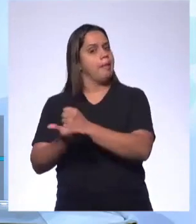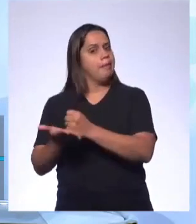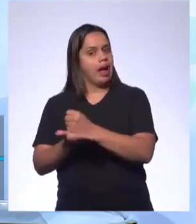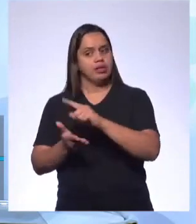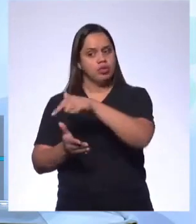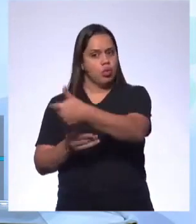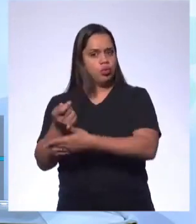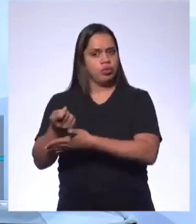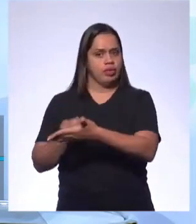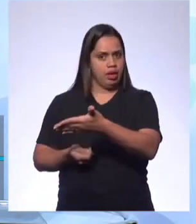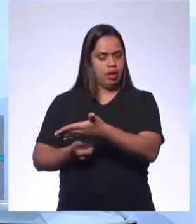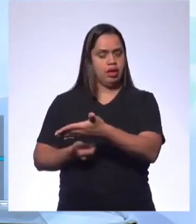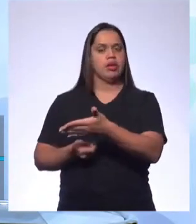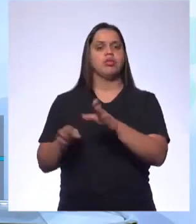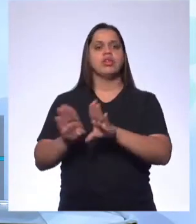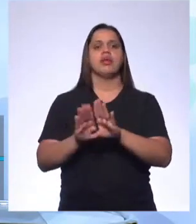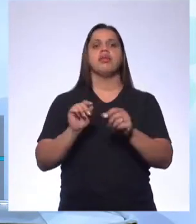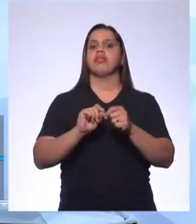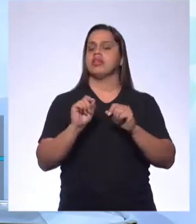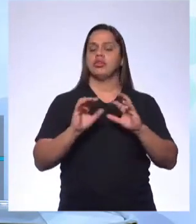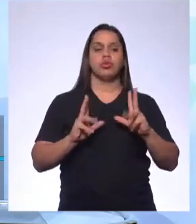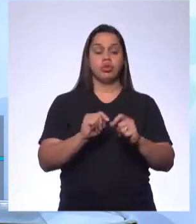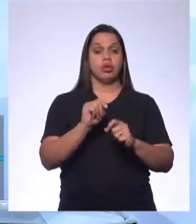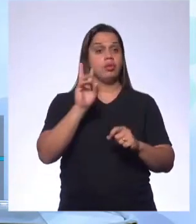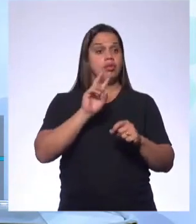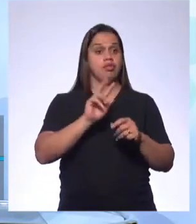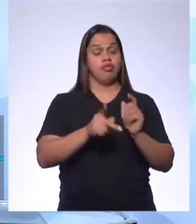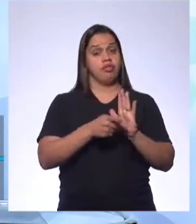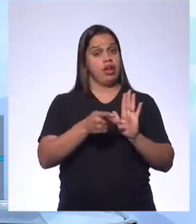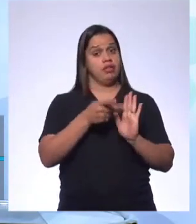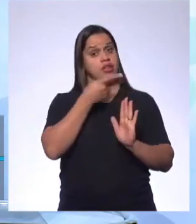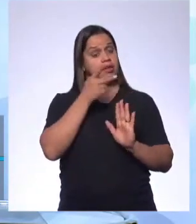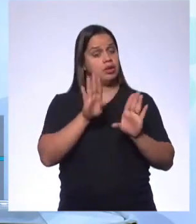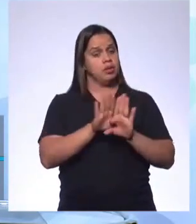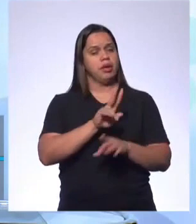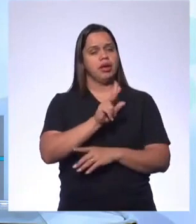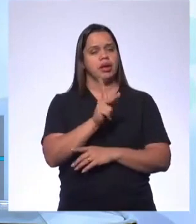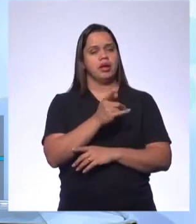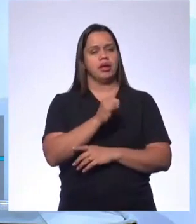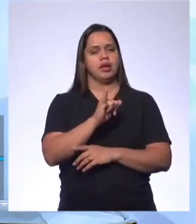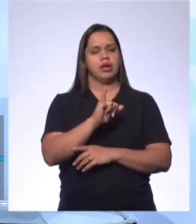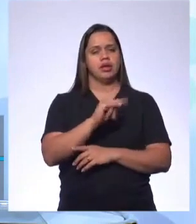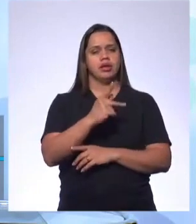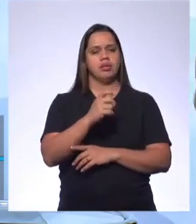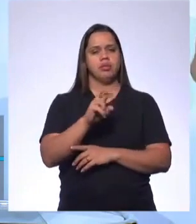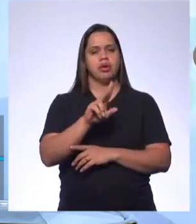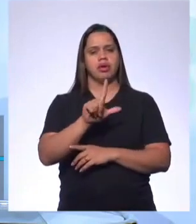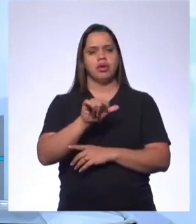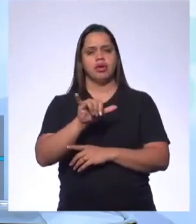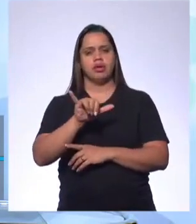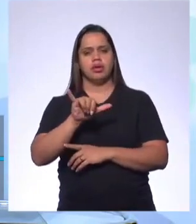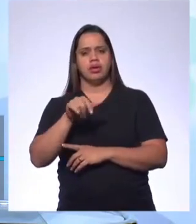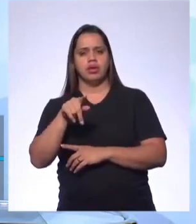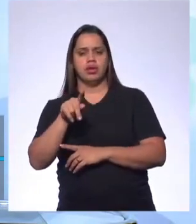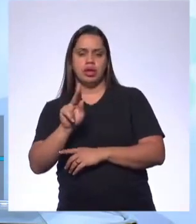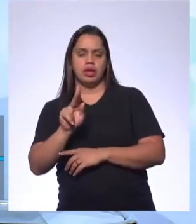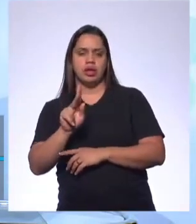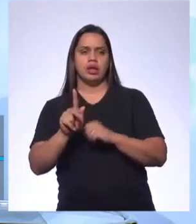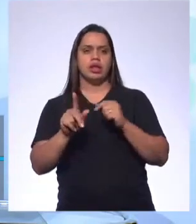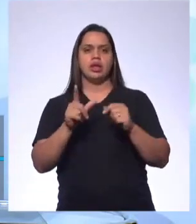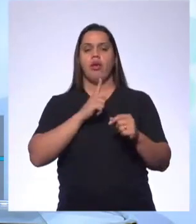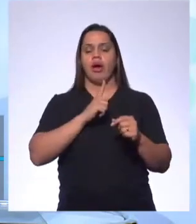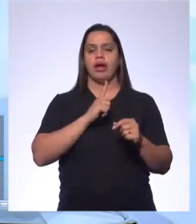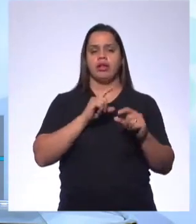enfim. Essa é a intertextualidade. A gente falou também do hiperlink, você está lá lendo um texto, de repente aparece uma palavra, você clica, você vai